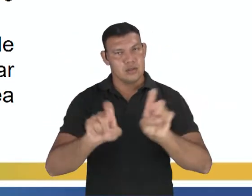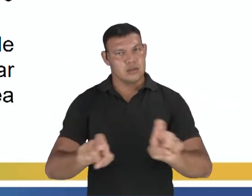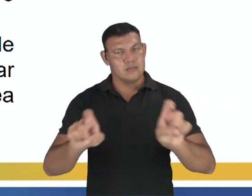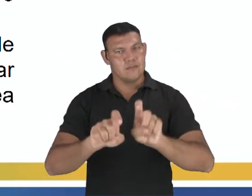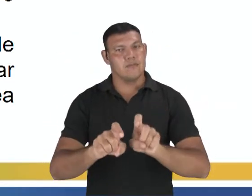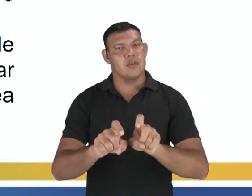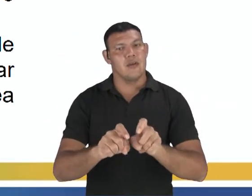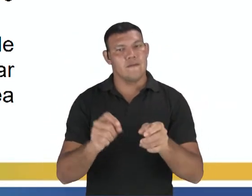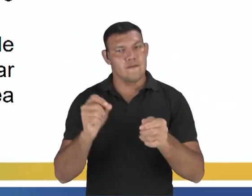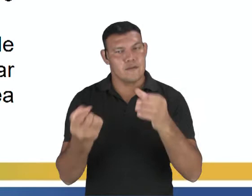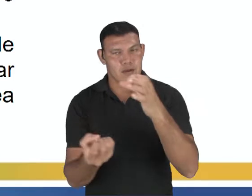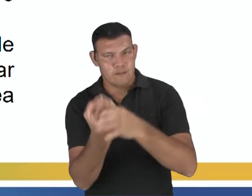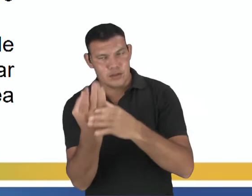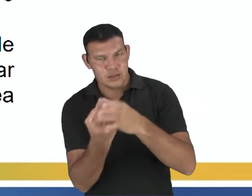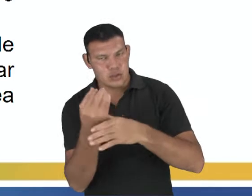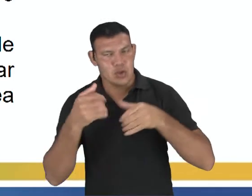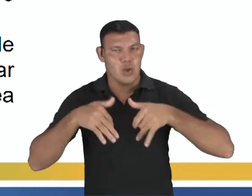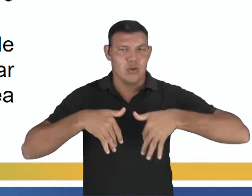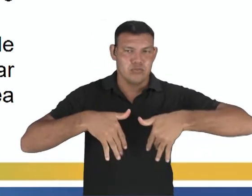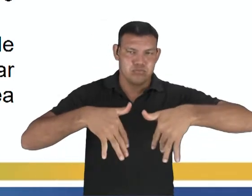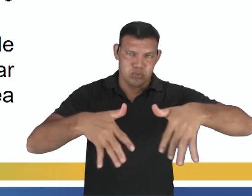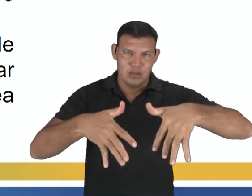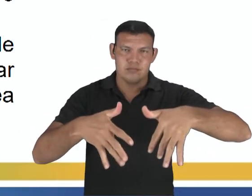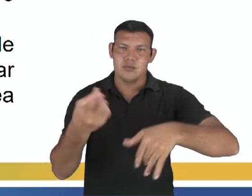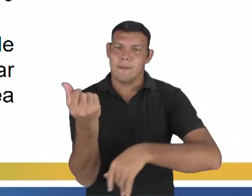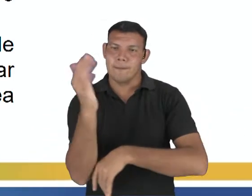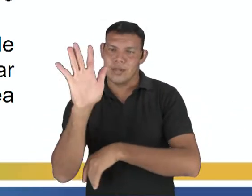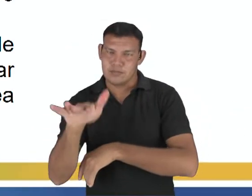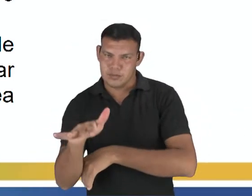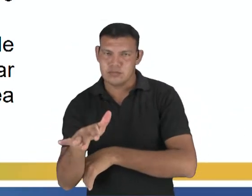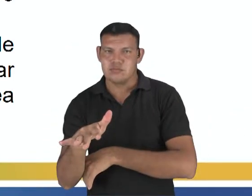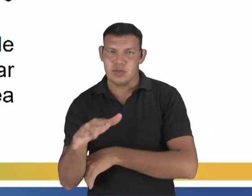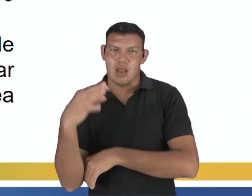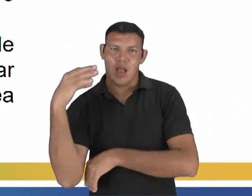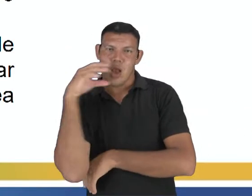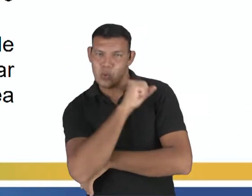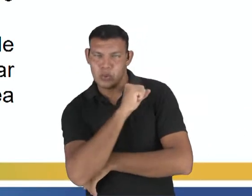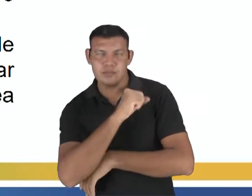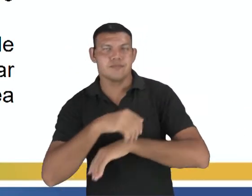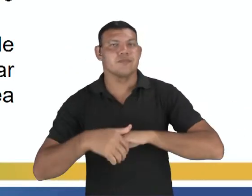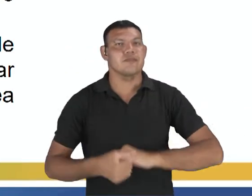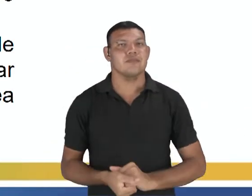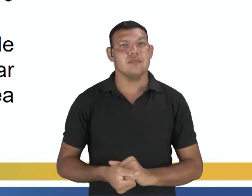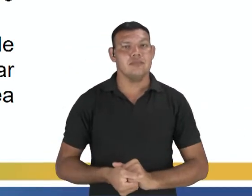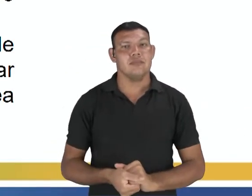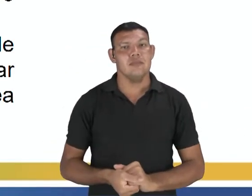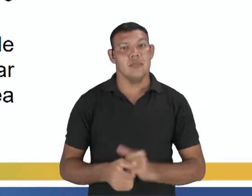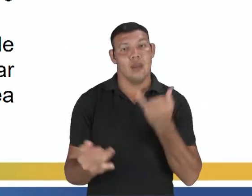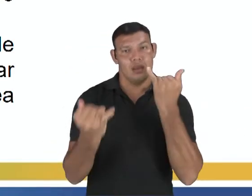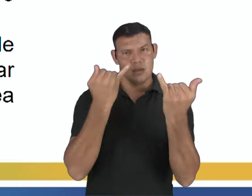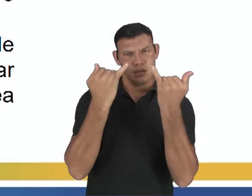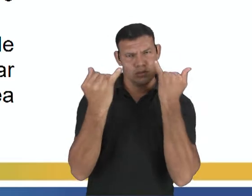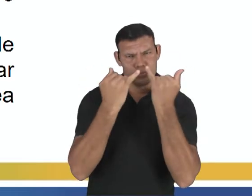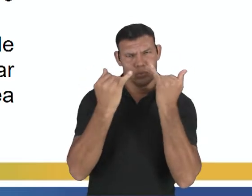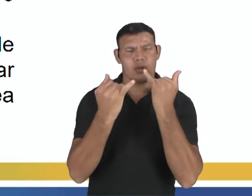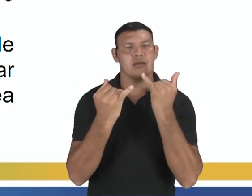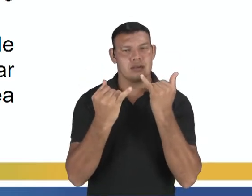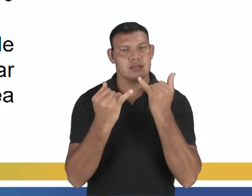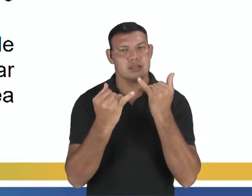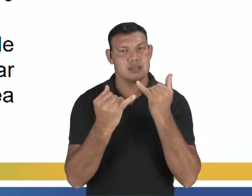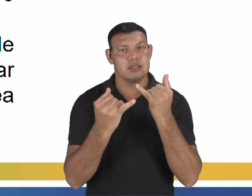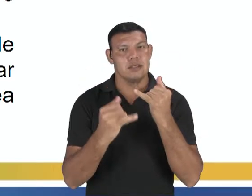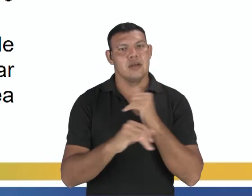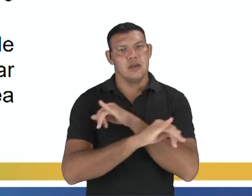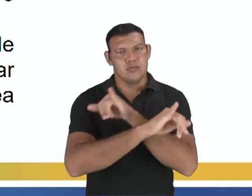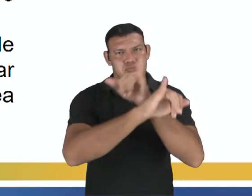criado máquinas cada vez mais potentes e baratas. A imensa quantidade de informação digital disponível